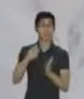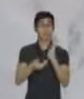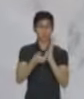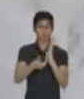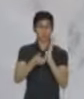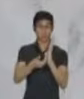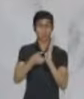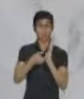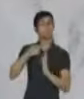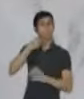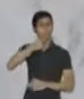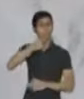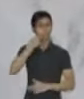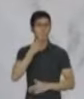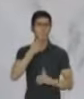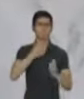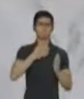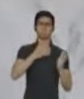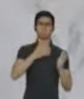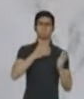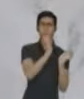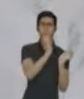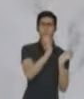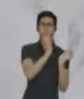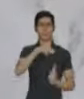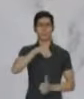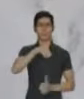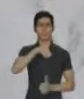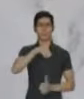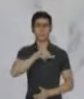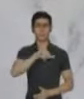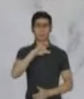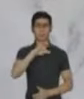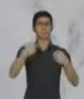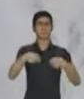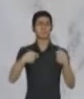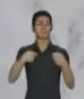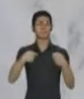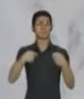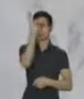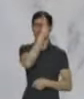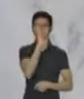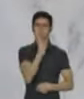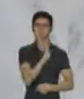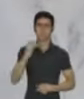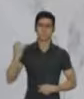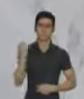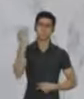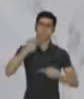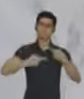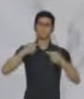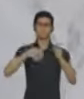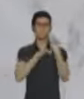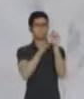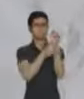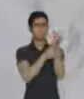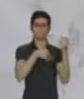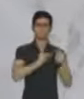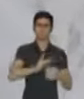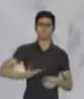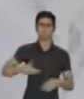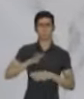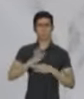coisa do brasil e que precisava de milicianos no rio de janeiro para enfrentar a questão da segurança pública e agora se descobriu que um dos